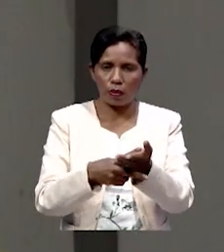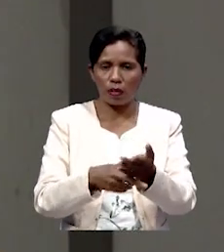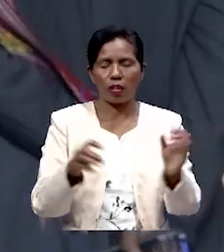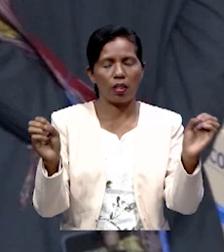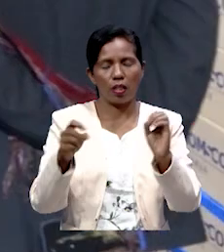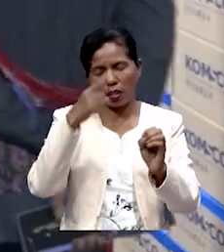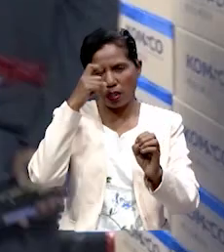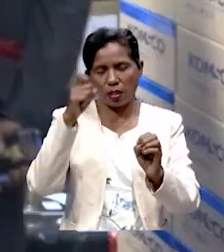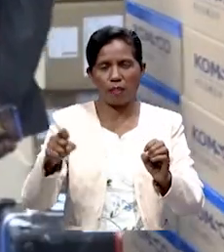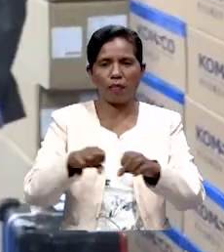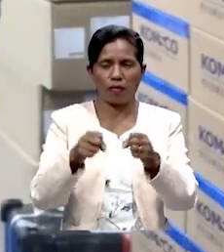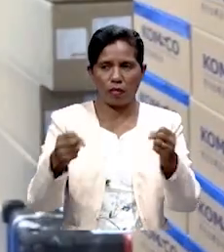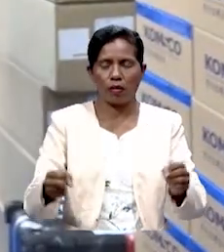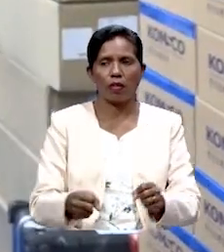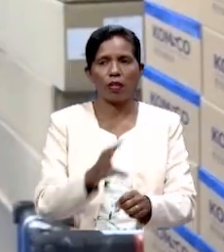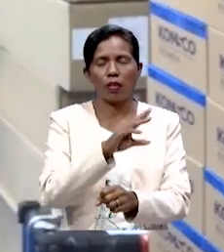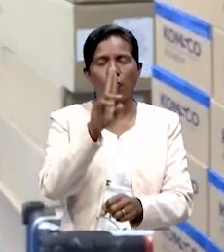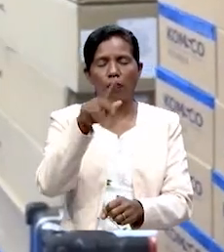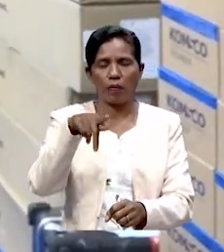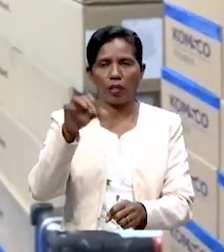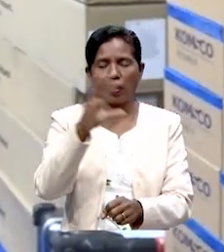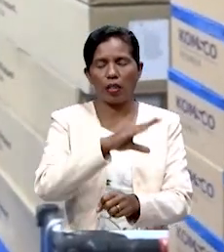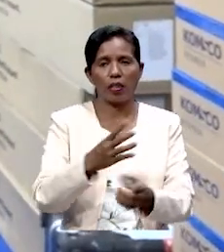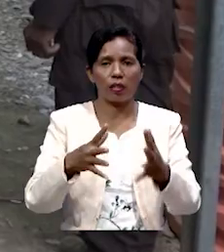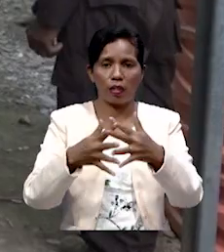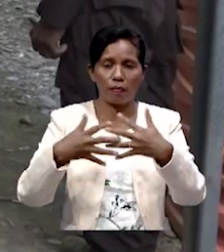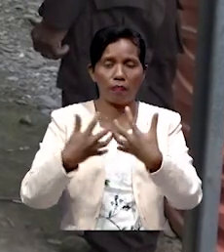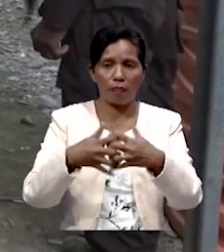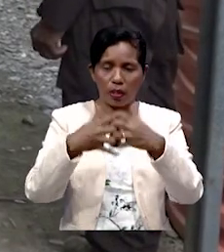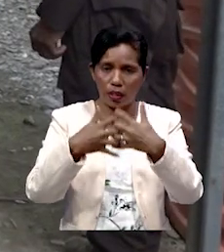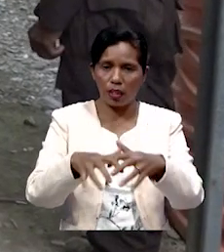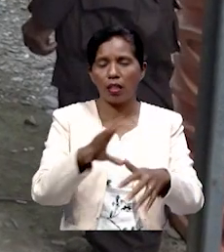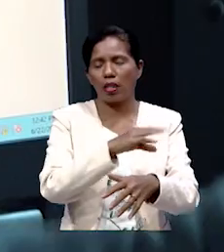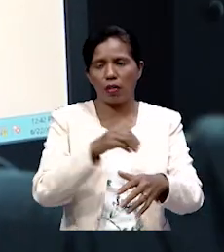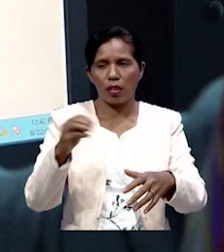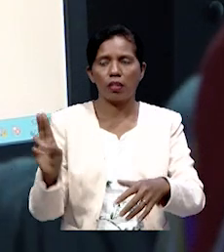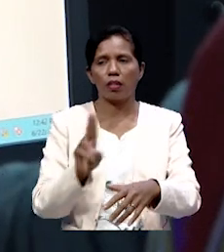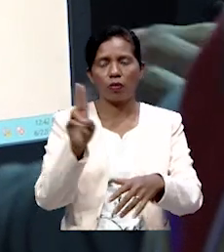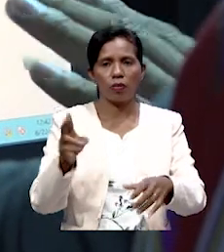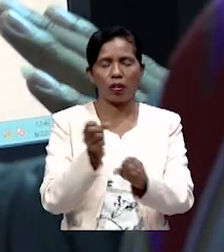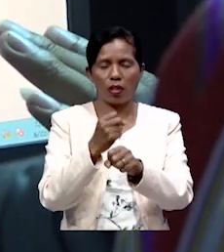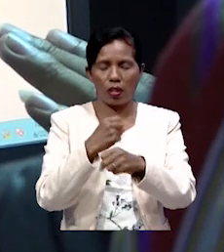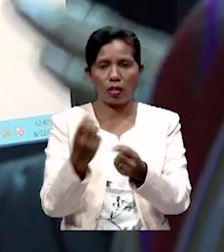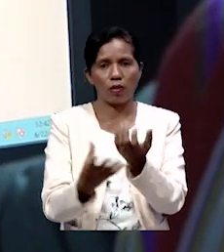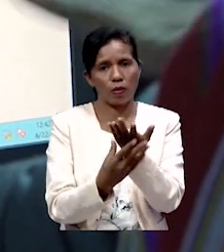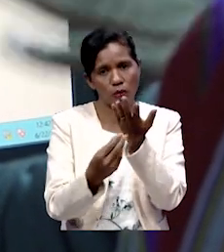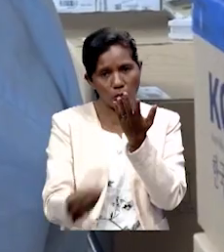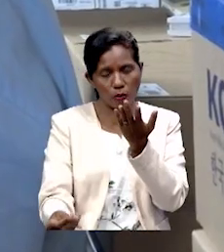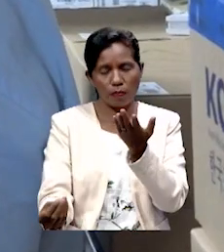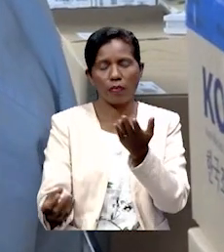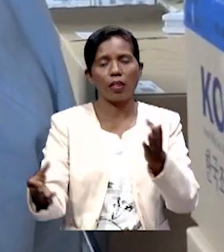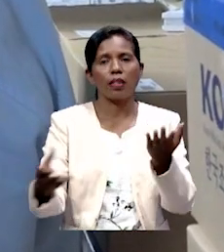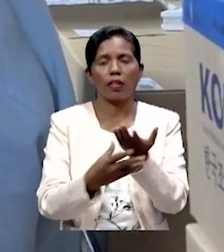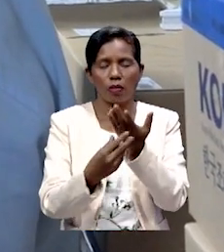sistema Sira Hanesan UPS, server, máquina no zerador Sira, Nebe Mak Sira usa Hodibel imprimi sai documento